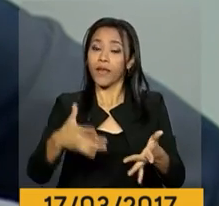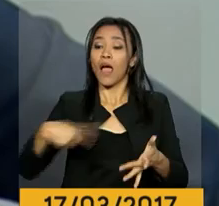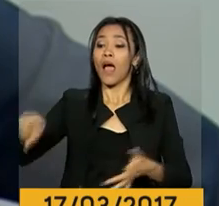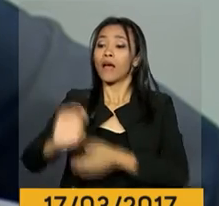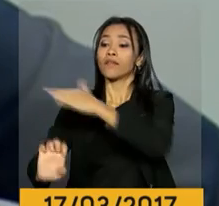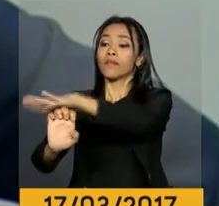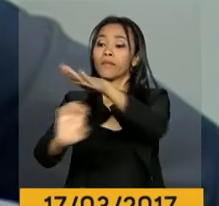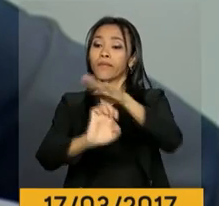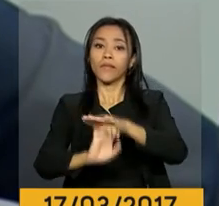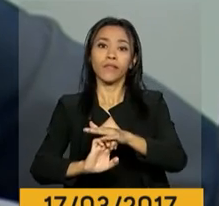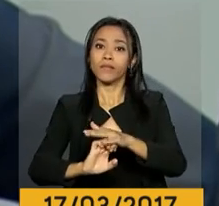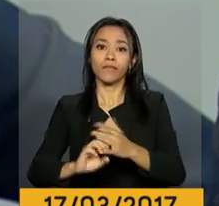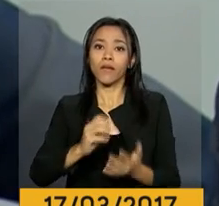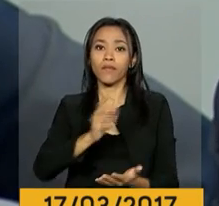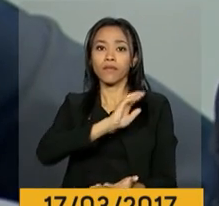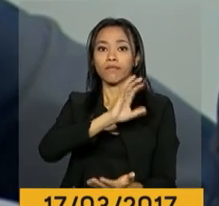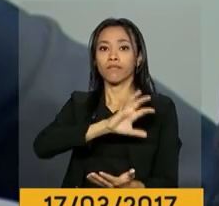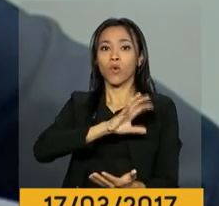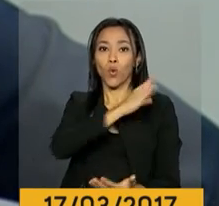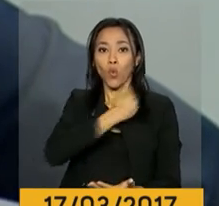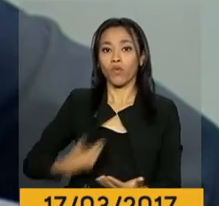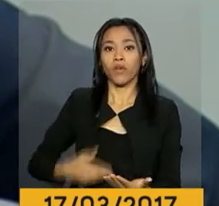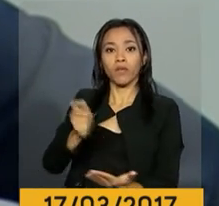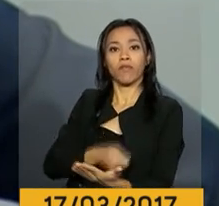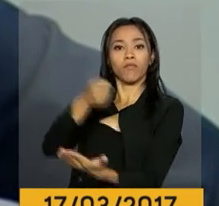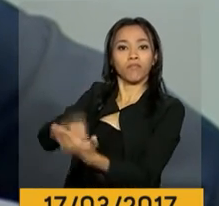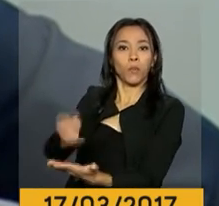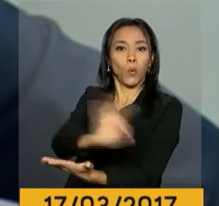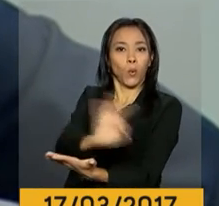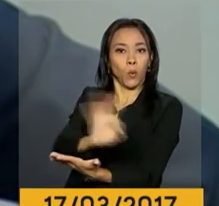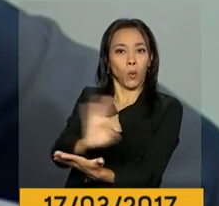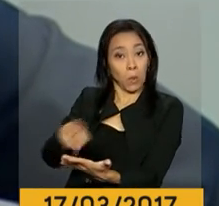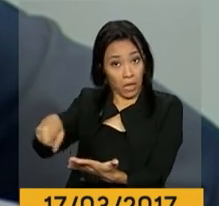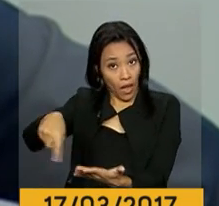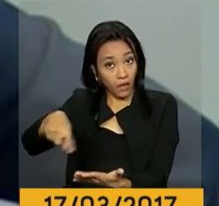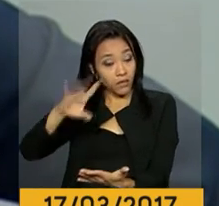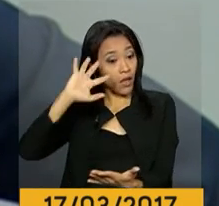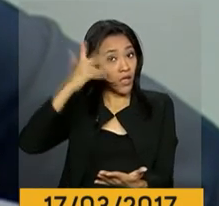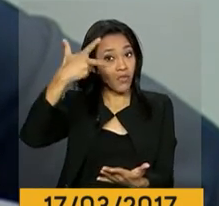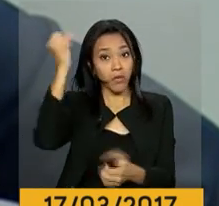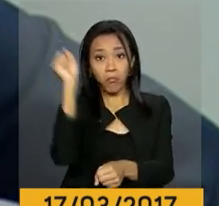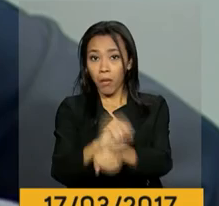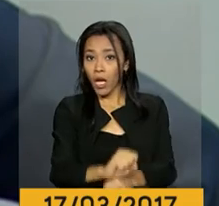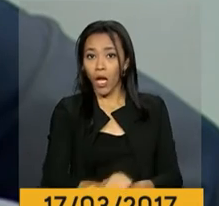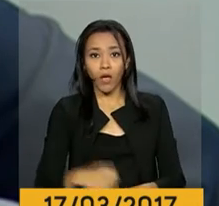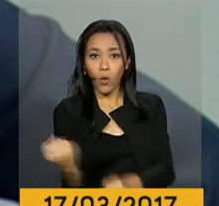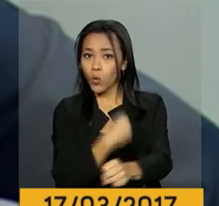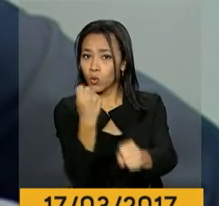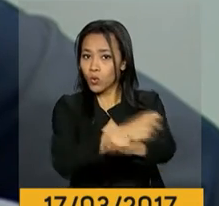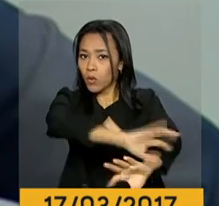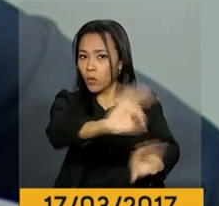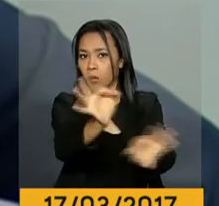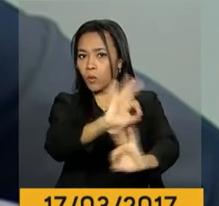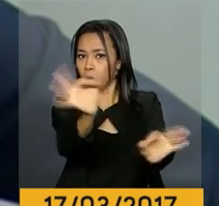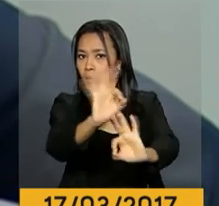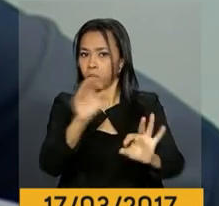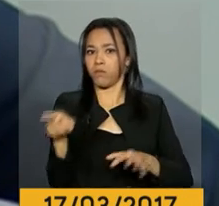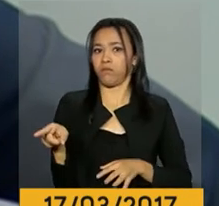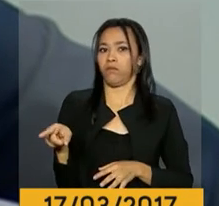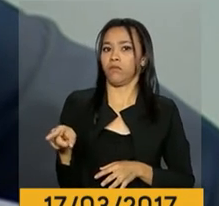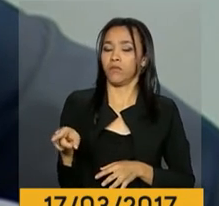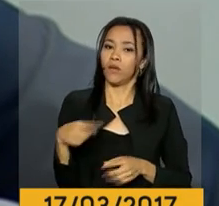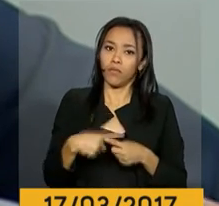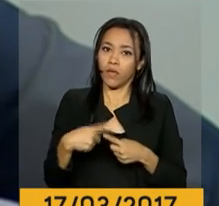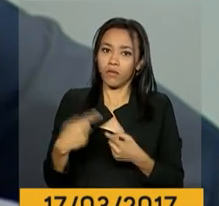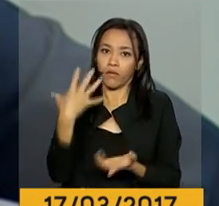pagamentos. O nosso Bruno Araújo retomou isso, fez os pagamentos e conseguiram entregar 140 mil casas. E nós,